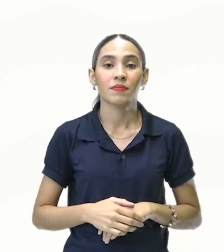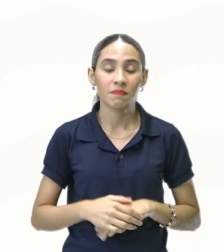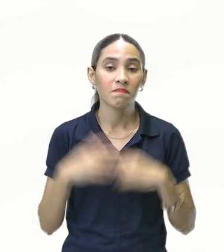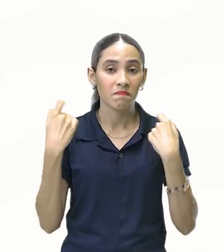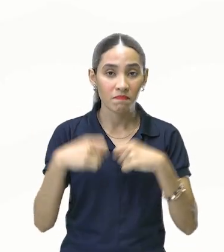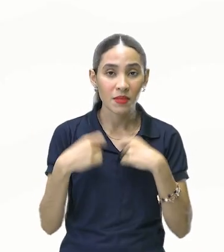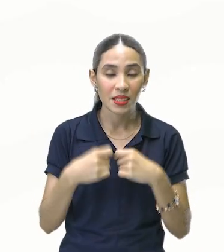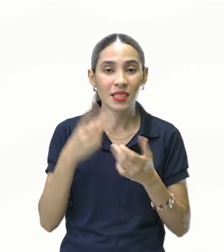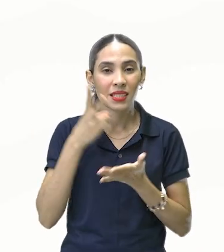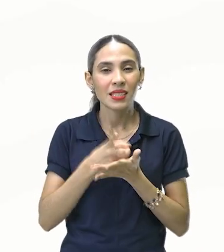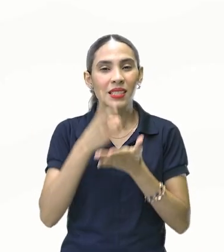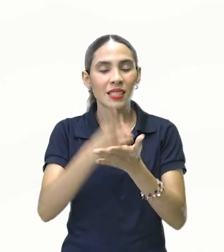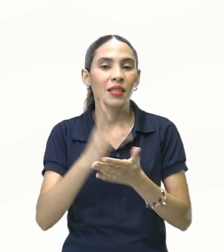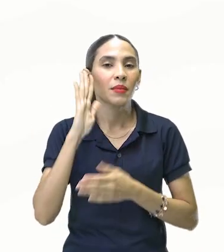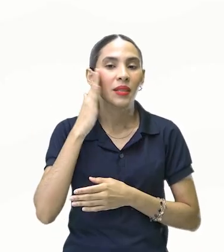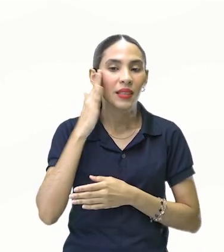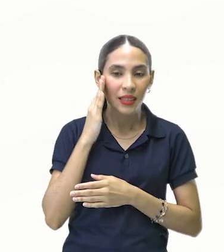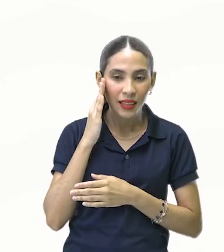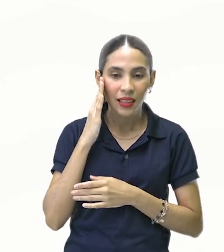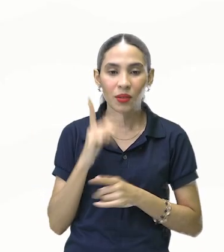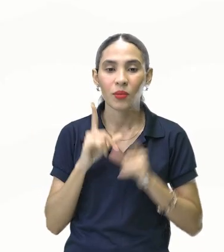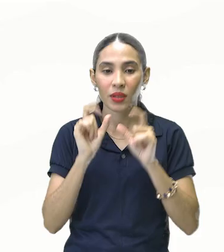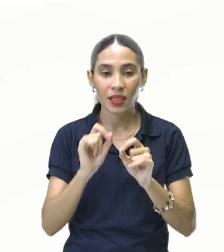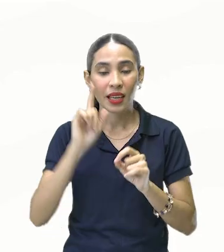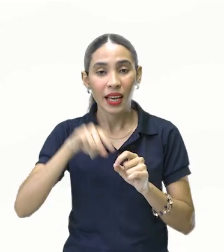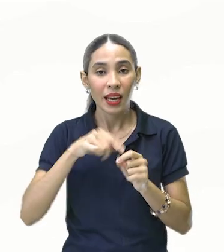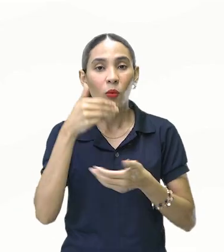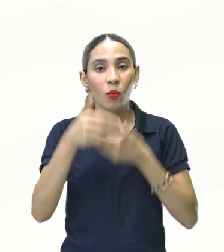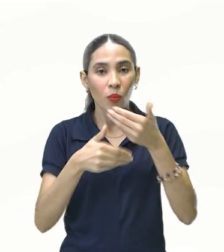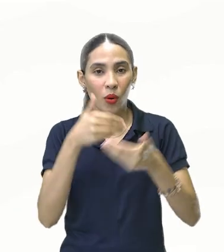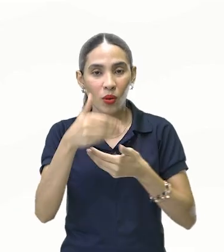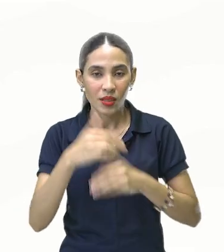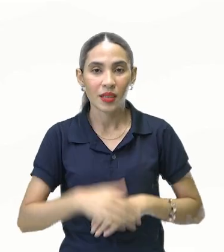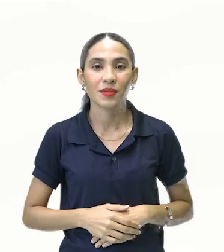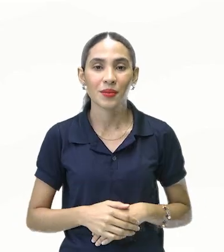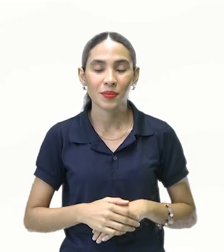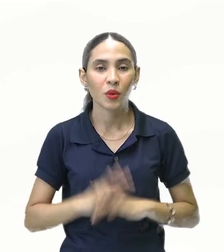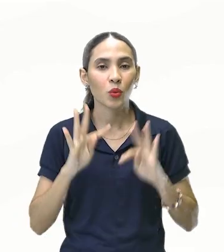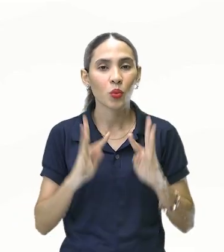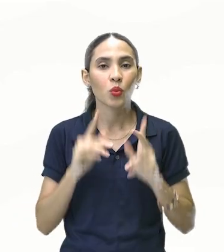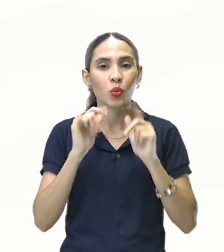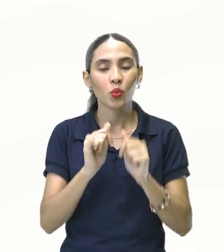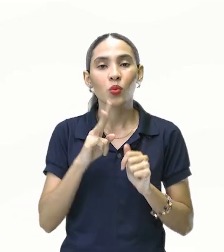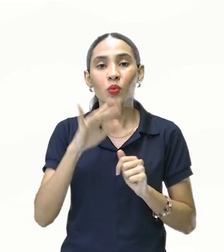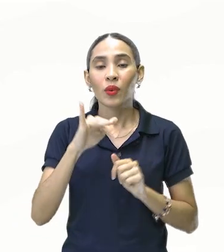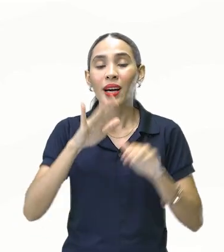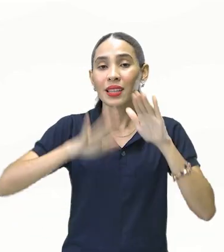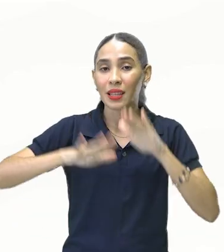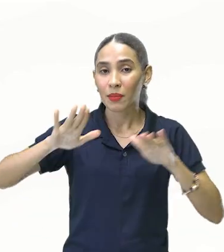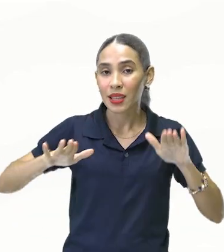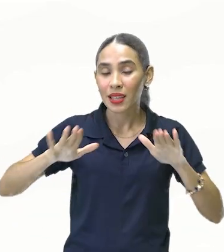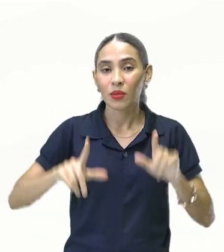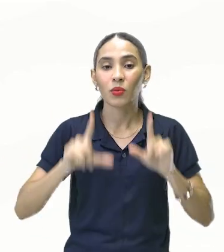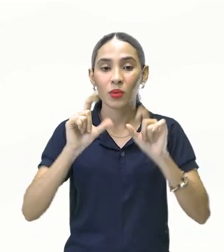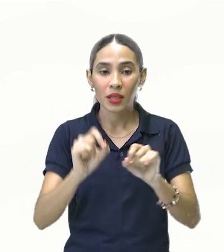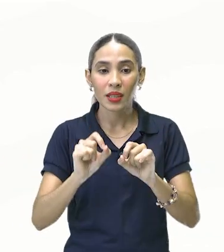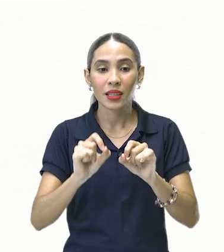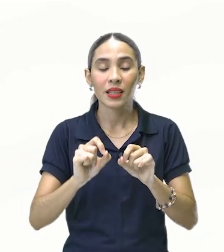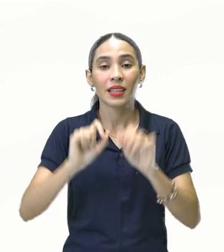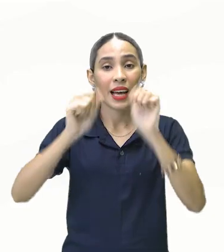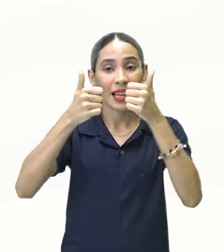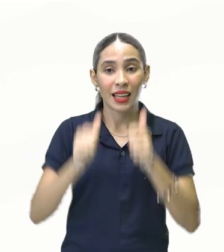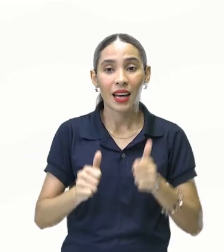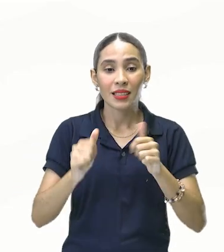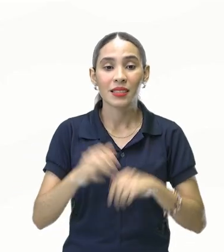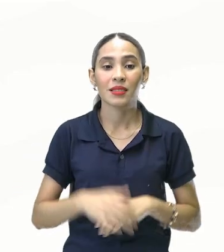preciso sempre entender que é um processo em que tudo vai depender do